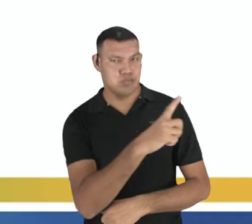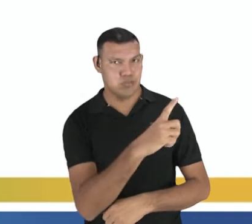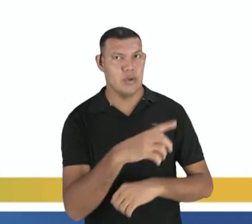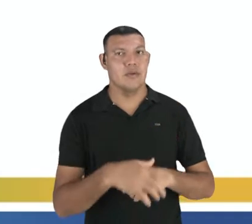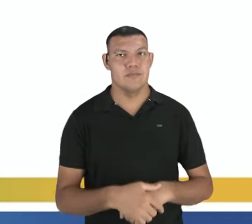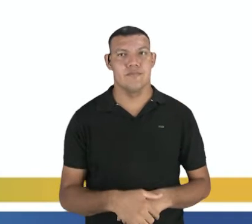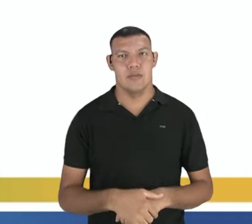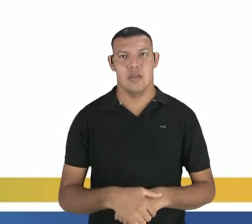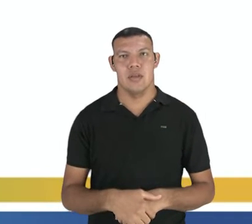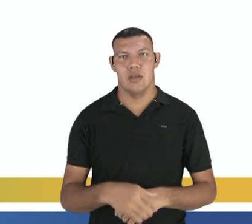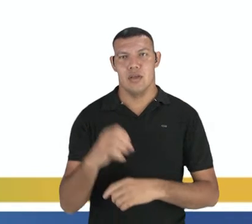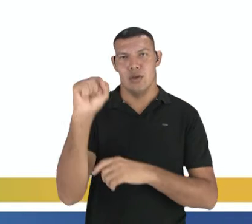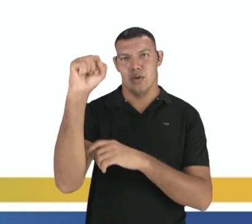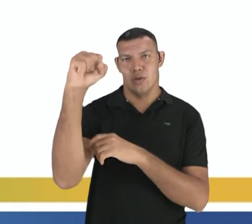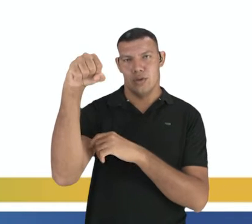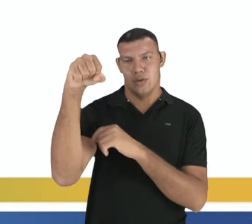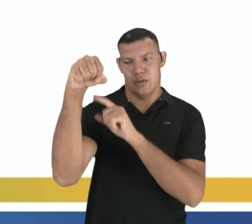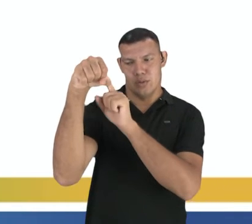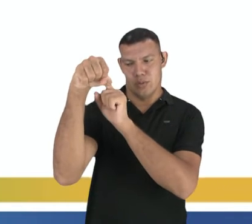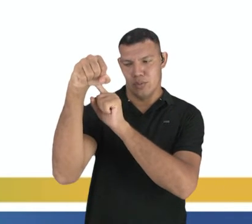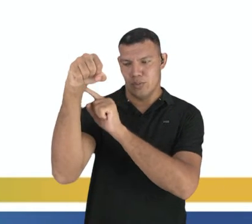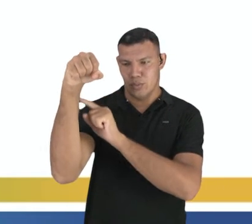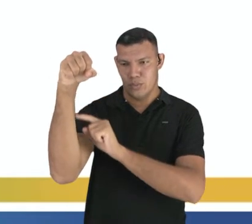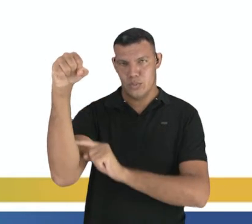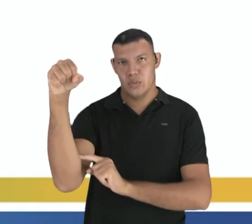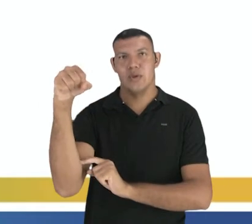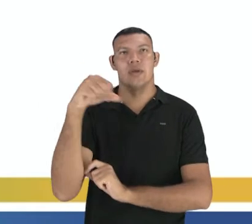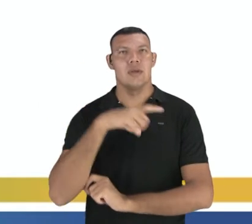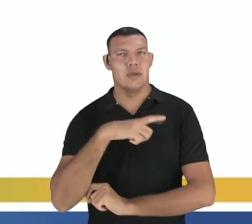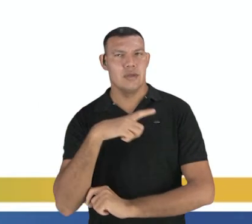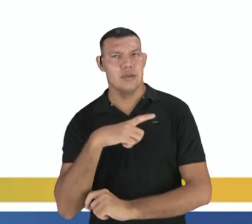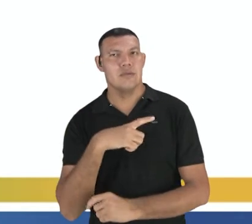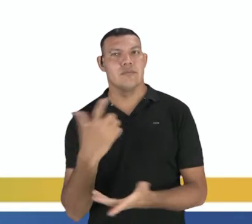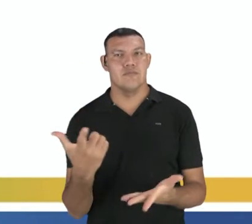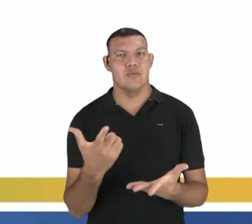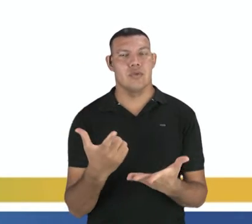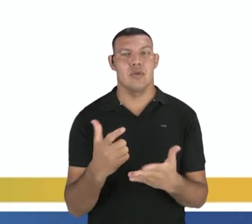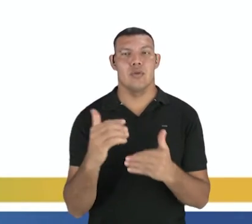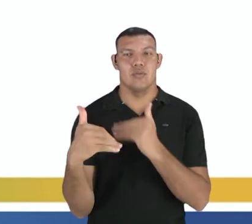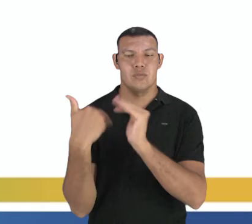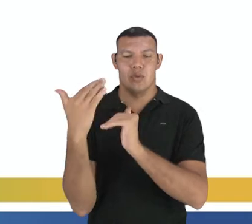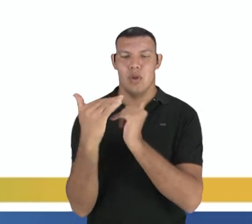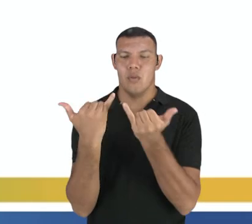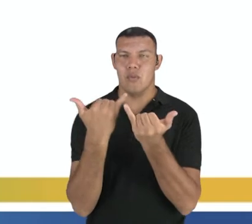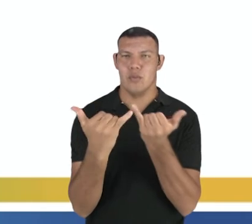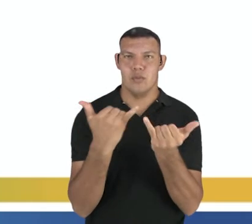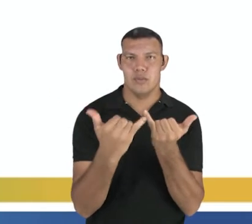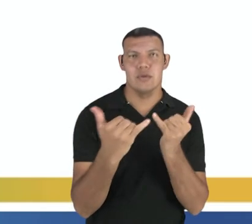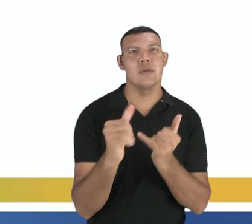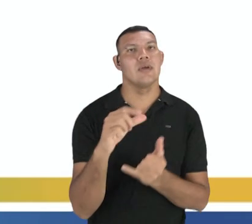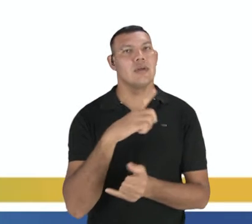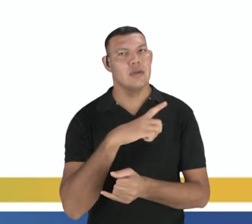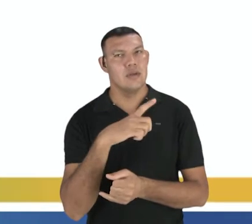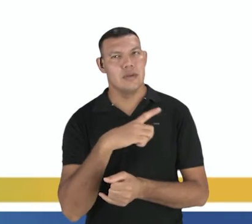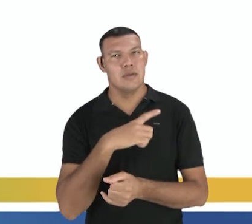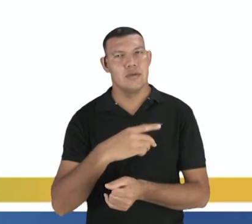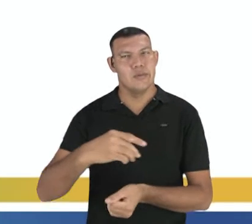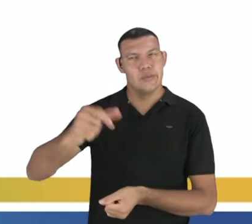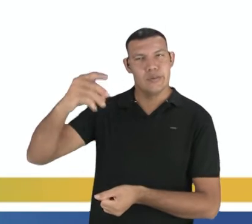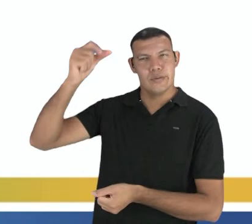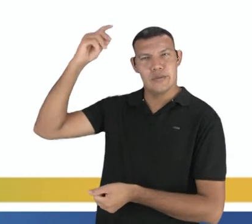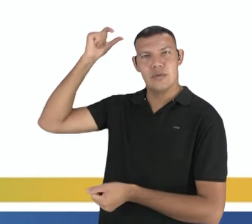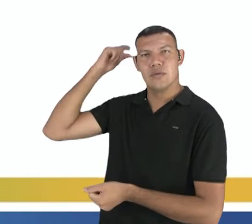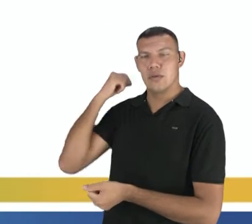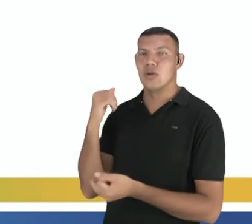dos vertebrados, eles possuem um desenvolvimento embrionário similar, mostrando que existe um ancestral em